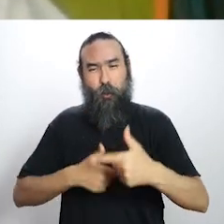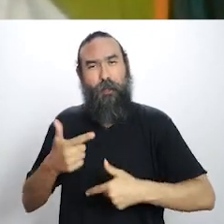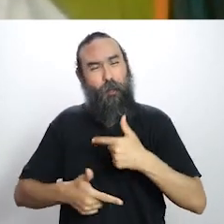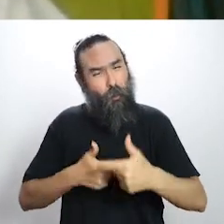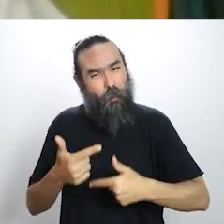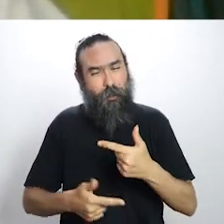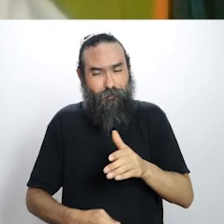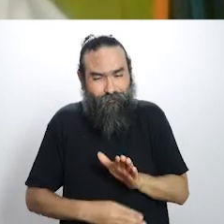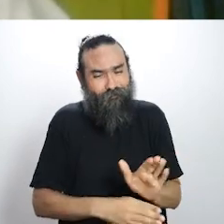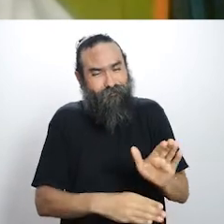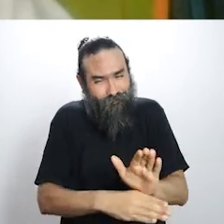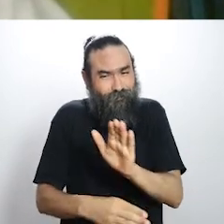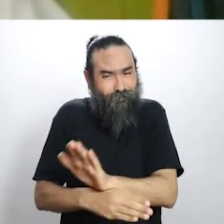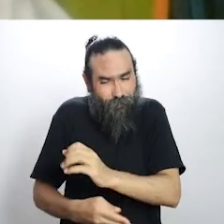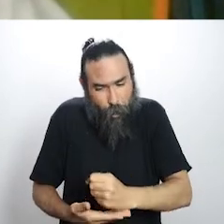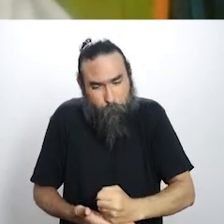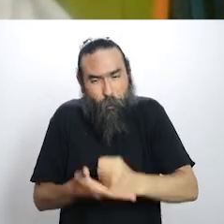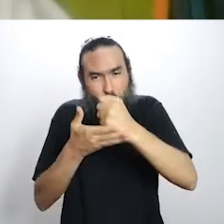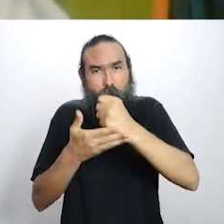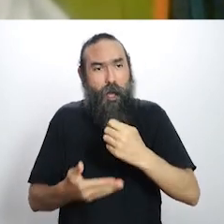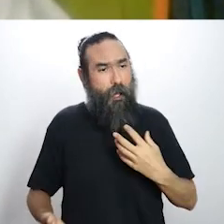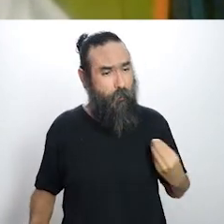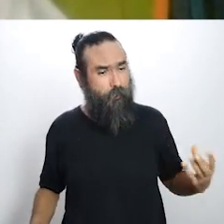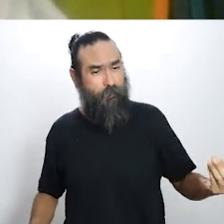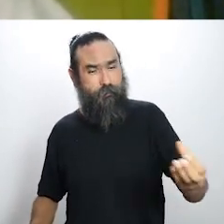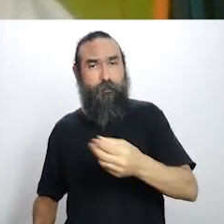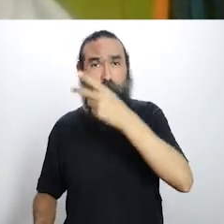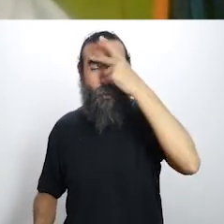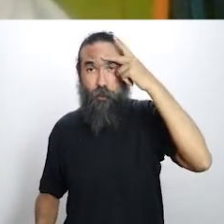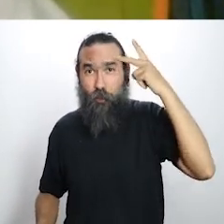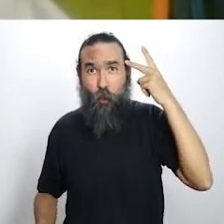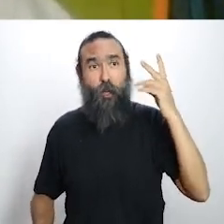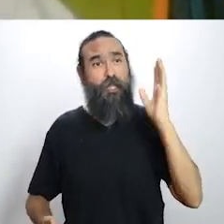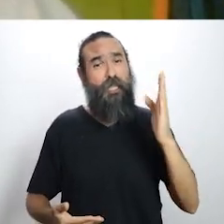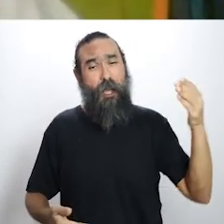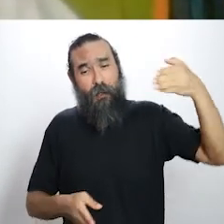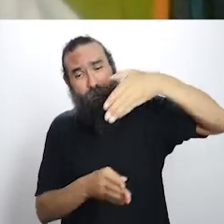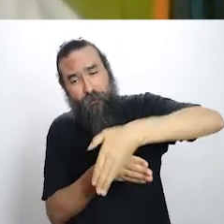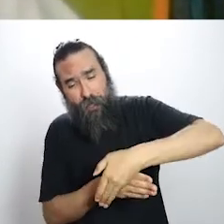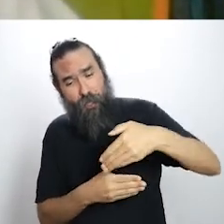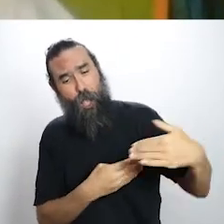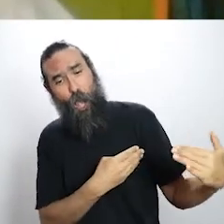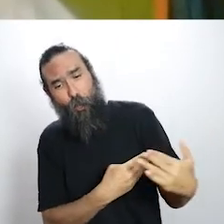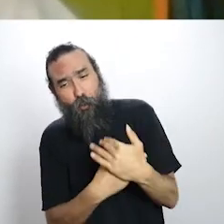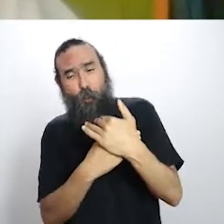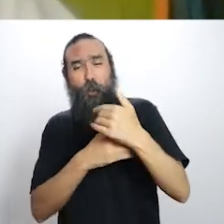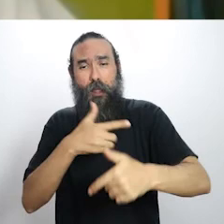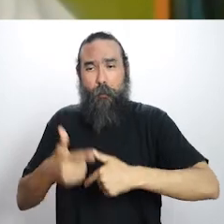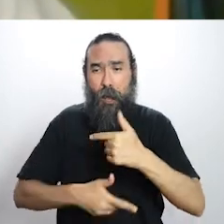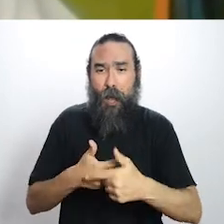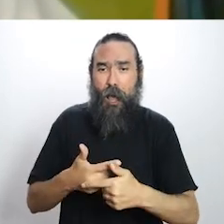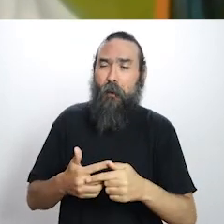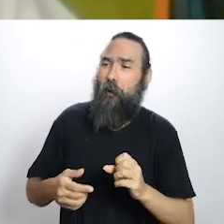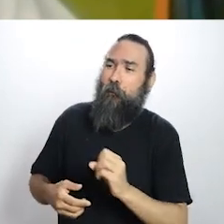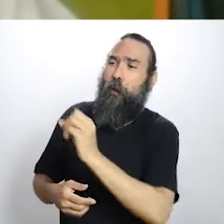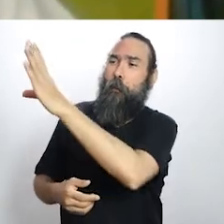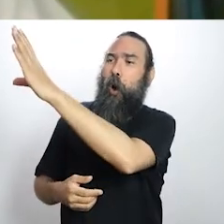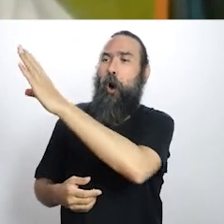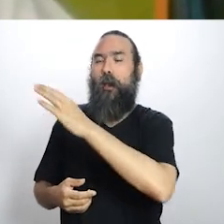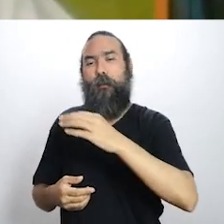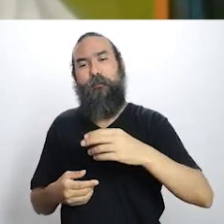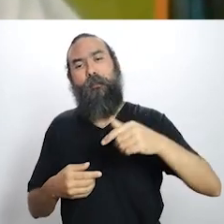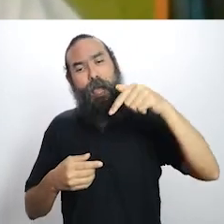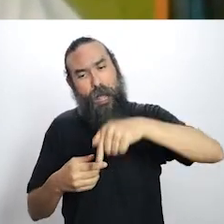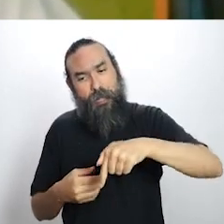pessoas que estão aqui fazendo isso, que não são poucas. Muitas já passaram e já foram e se formaram por aqui.